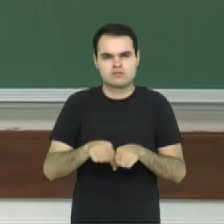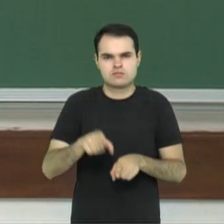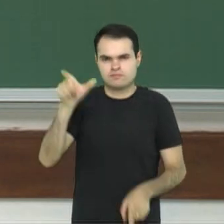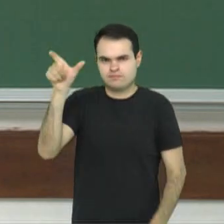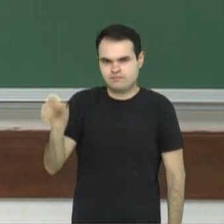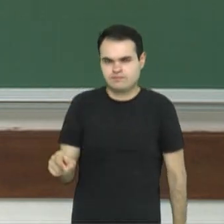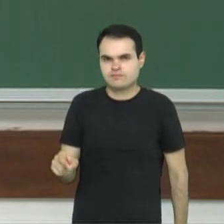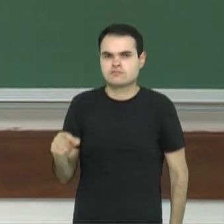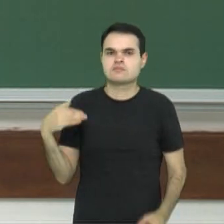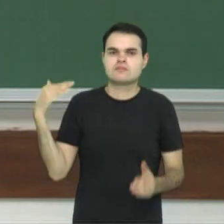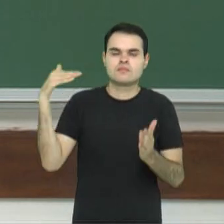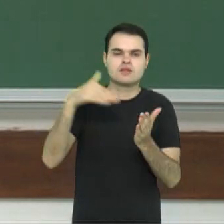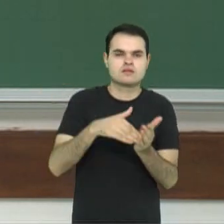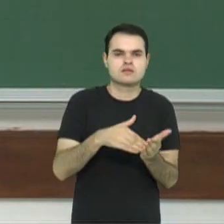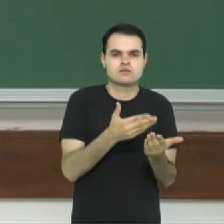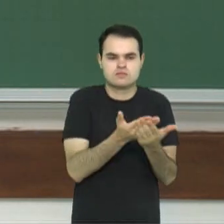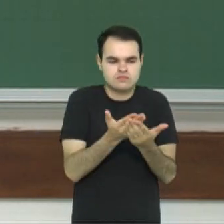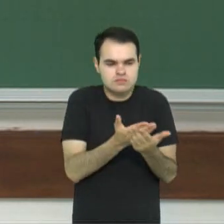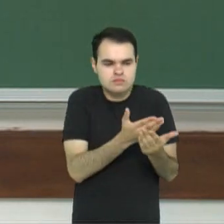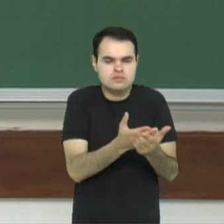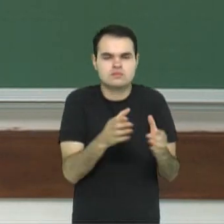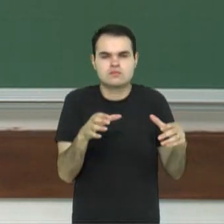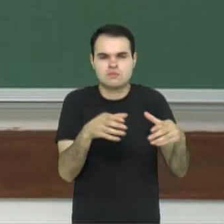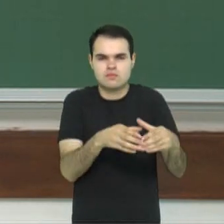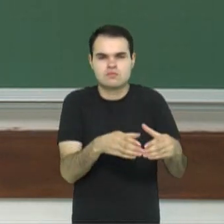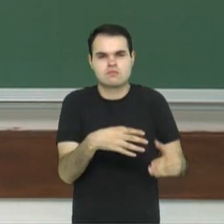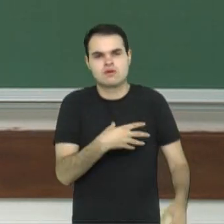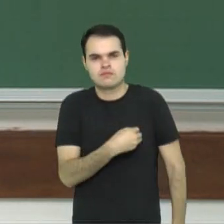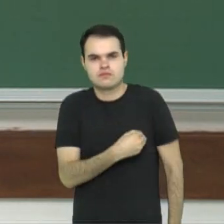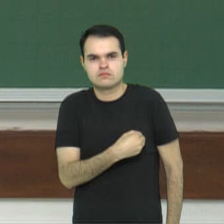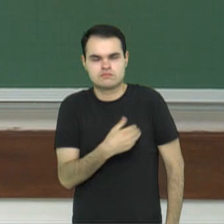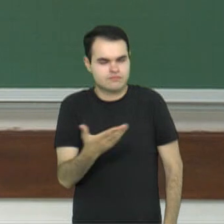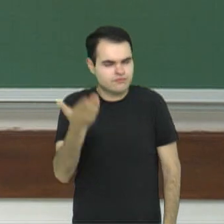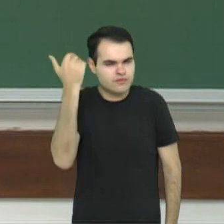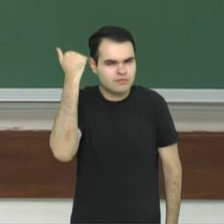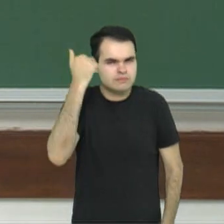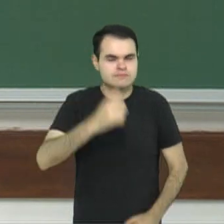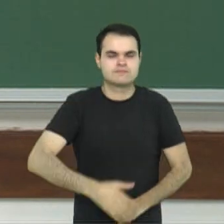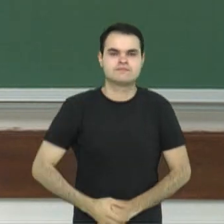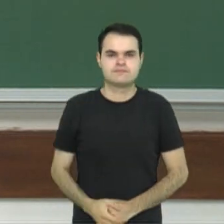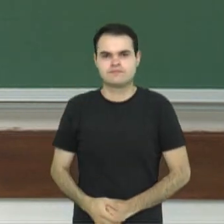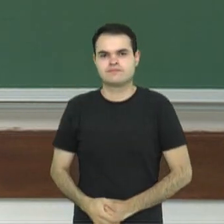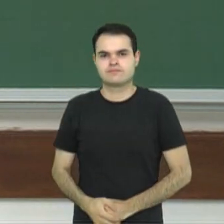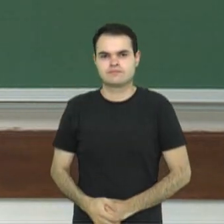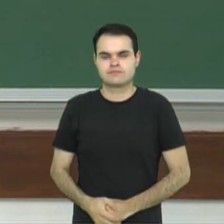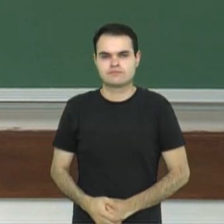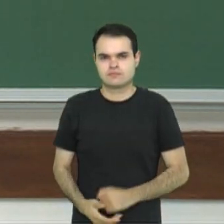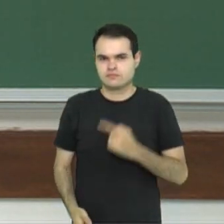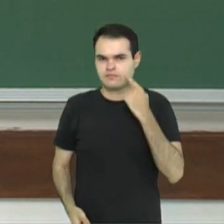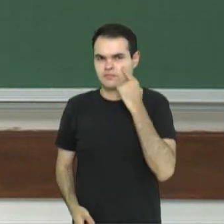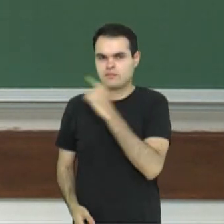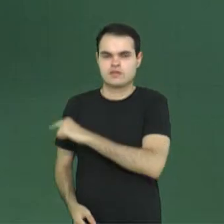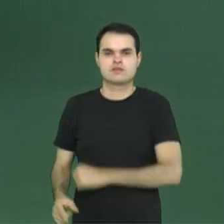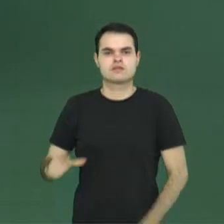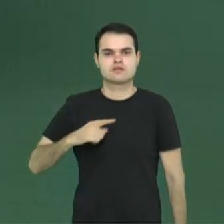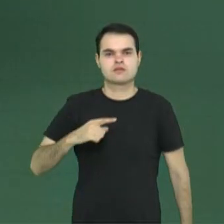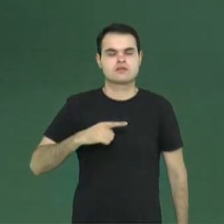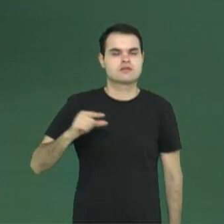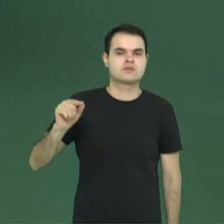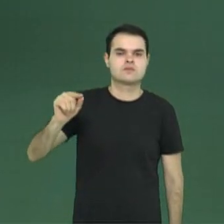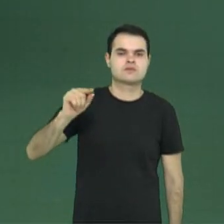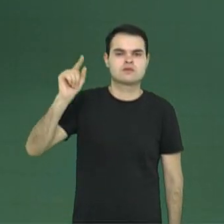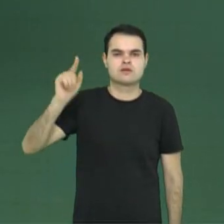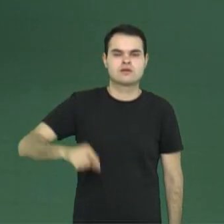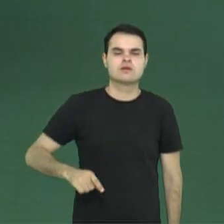série, até o estudo dos mamíferos que nós estamos acompanhando agora. Vamos iniciar essa comparação? Acompanhe aqui comigo que eu trouxe